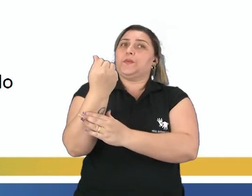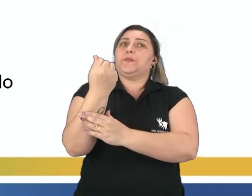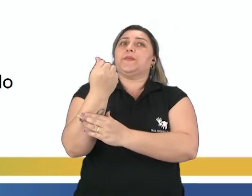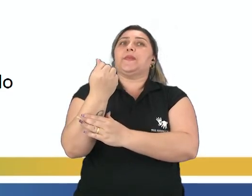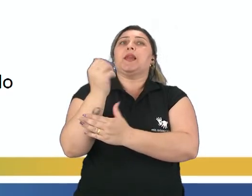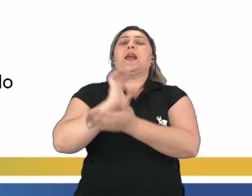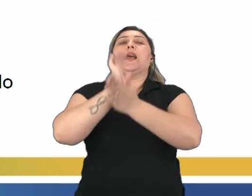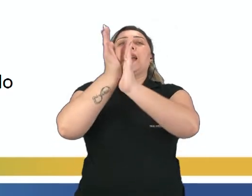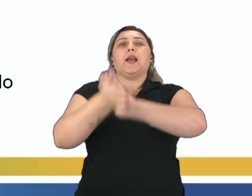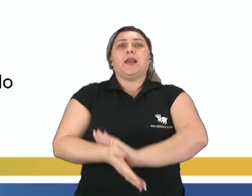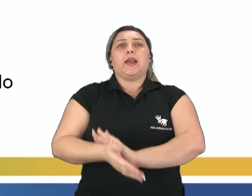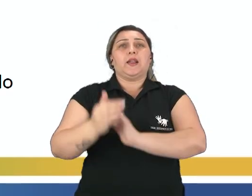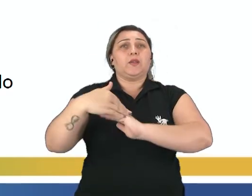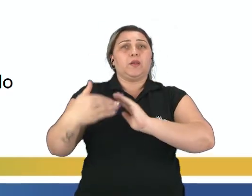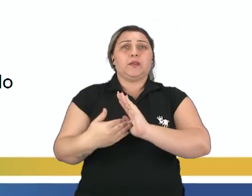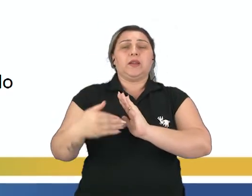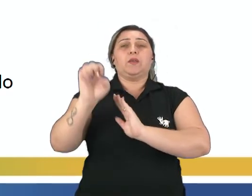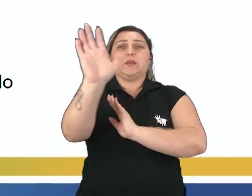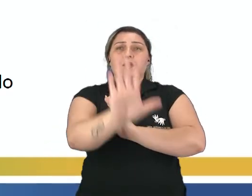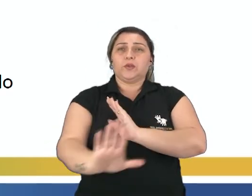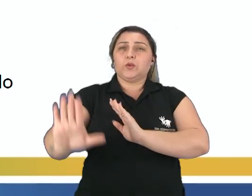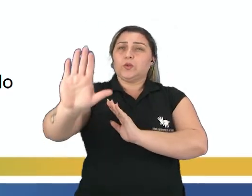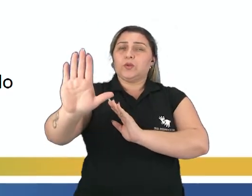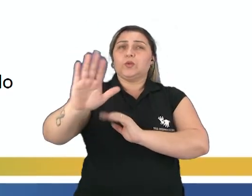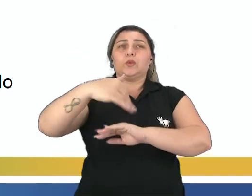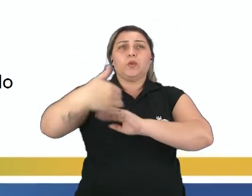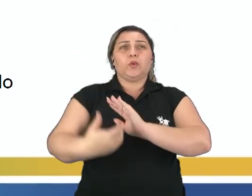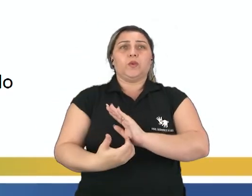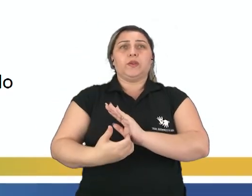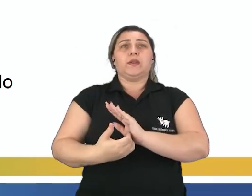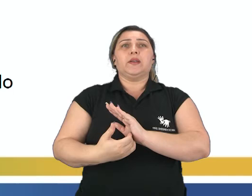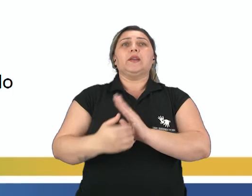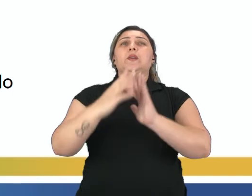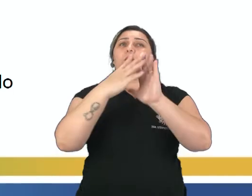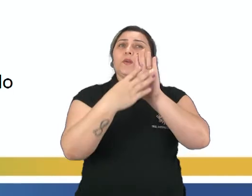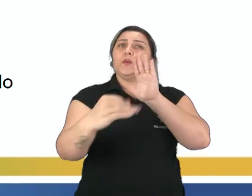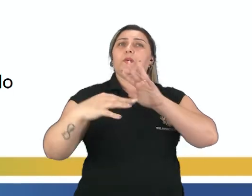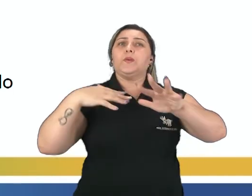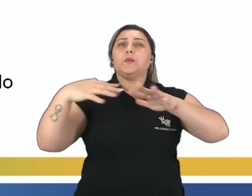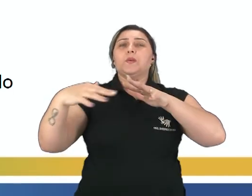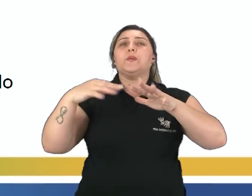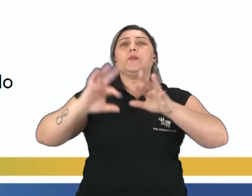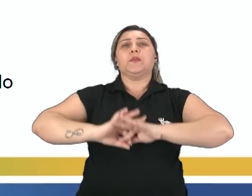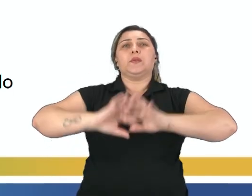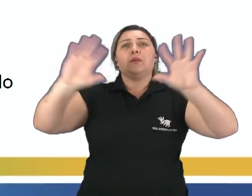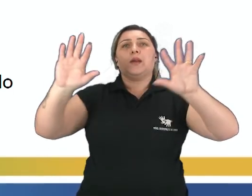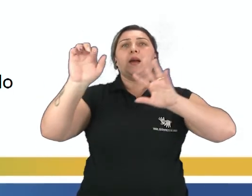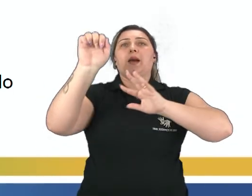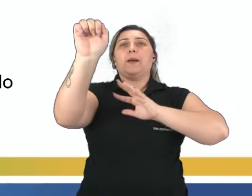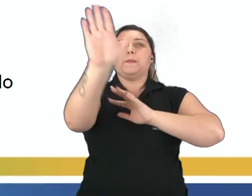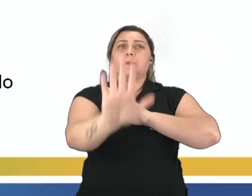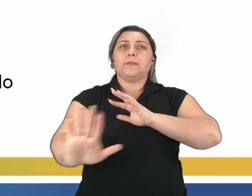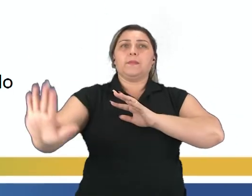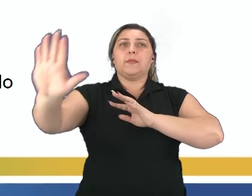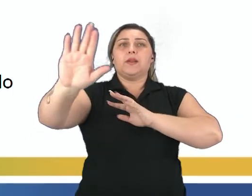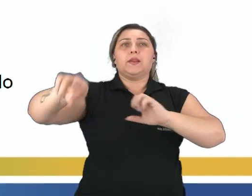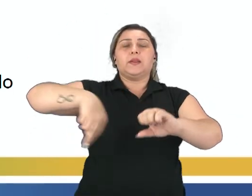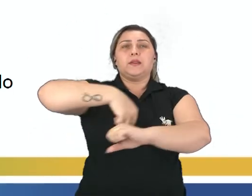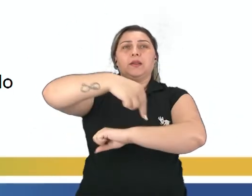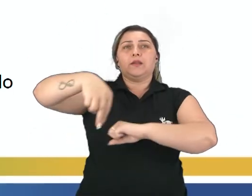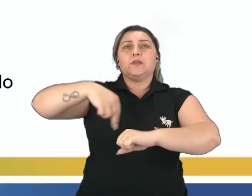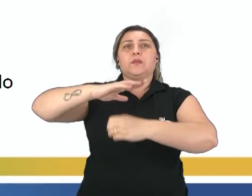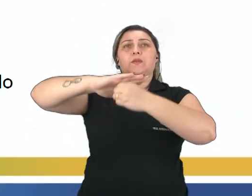do capitalismo, a queda do absolutismo em toda a Europa e inspirou os movimentos de independência na América, sobretudo